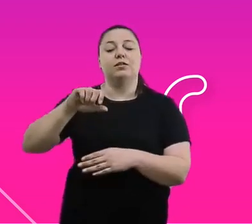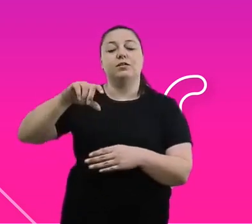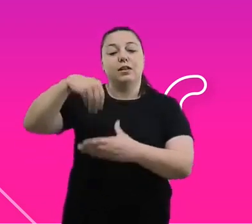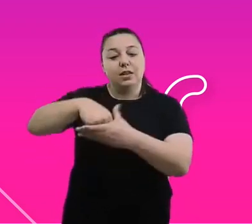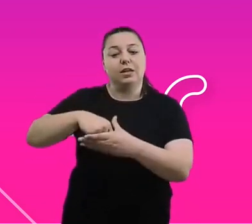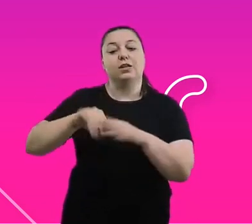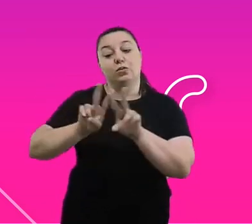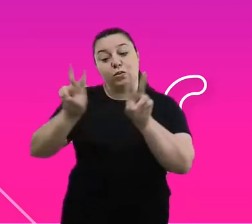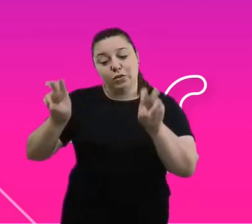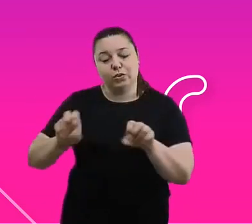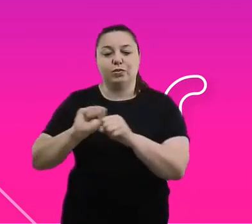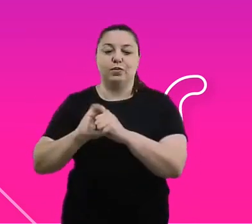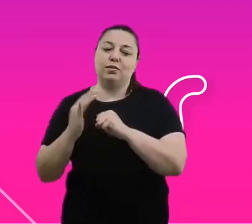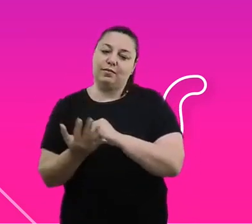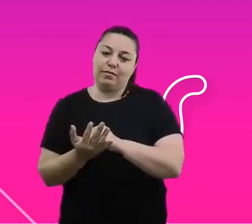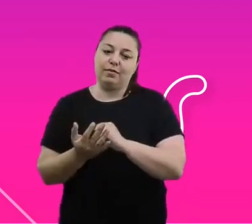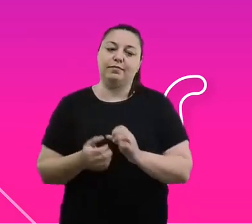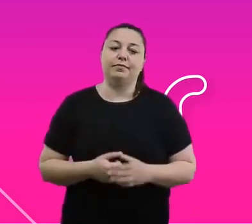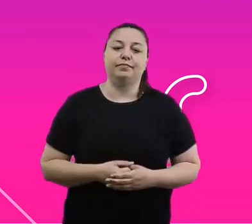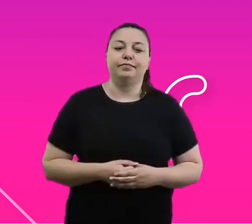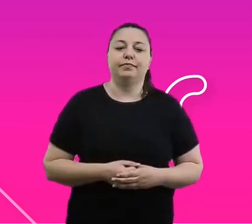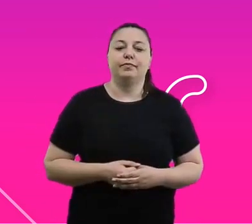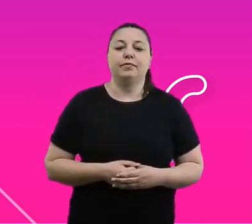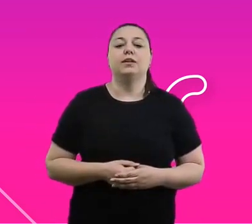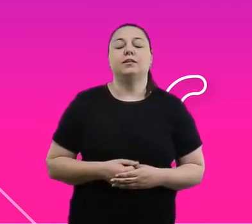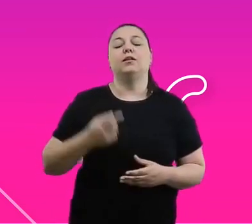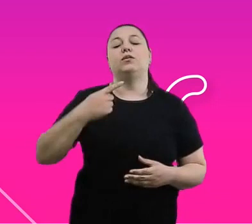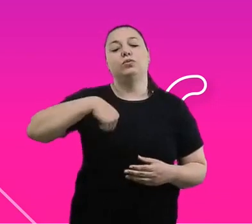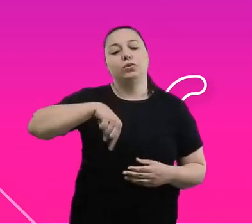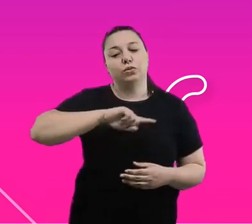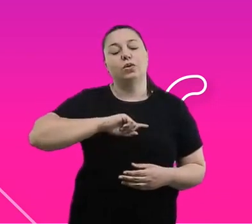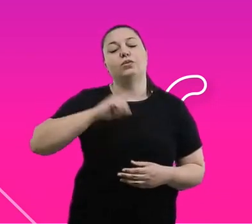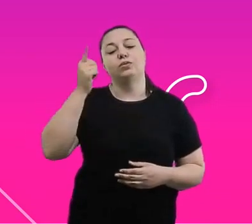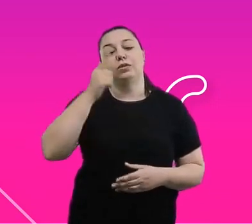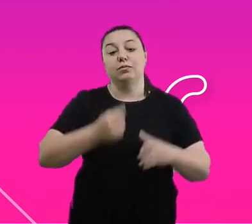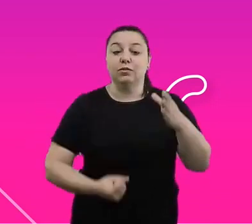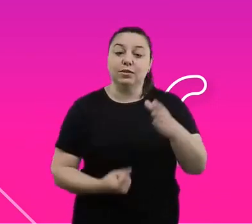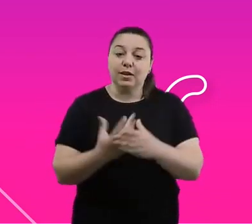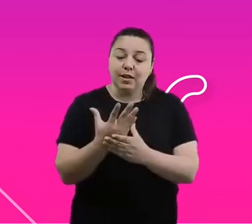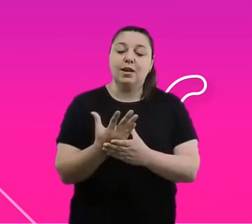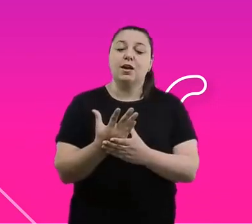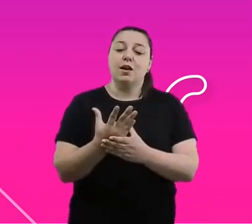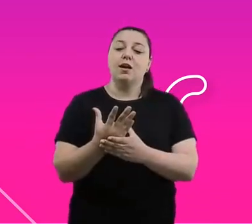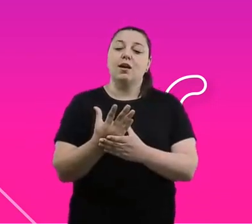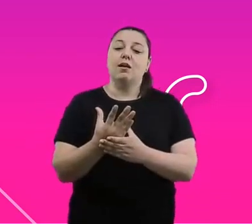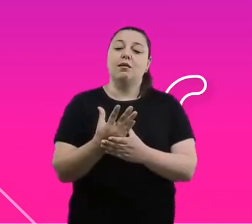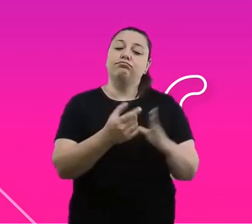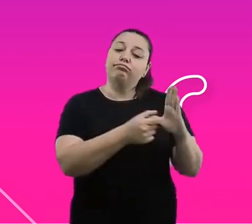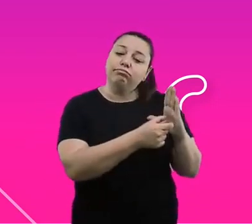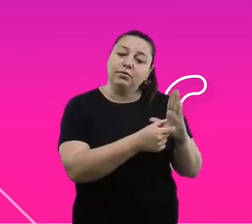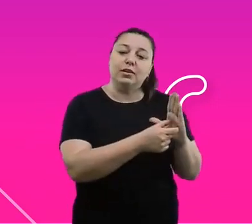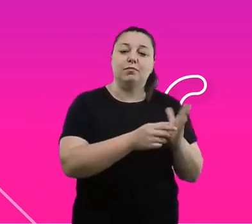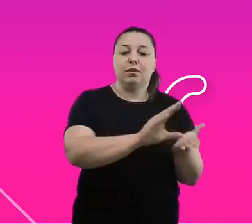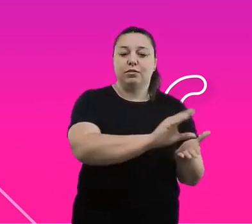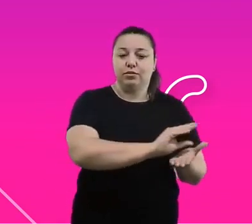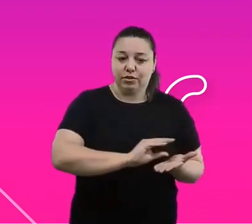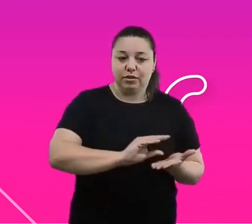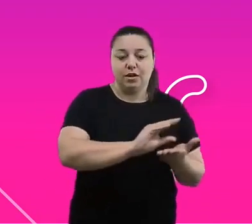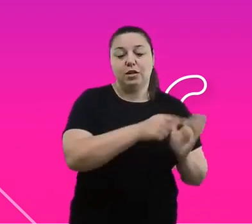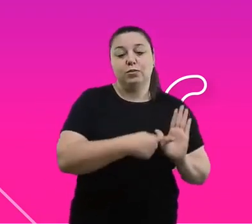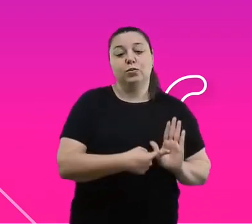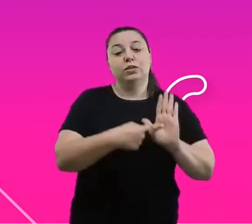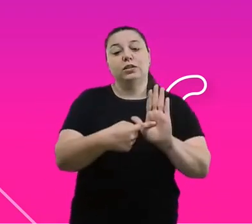isso, a gente chegou no nosso produto de dados, que foi um mapa de dados da sala de situação.